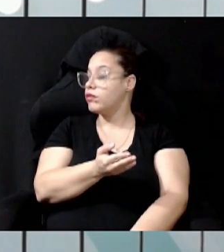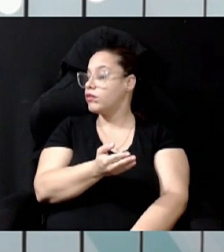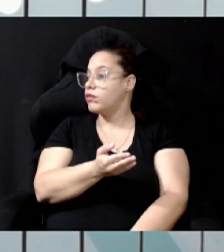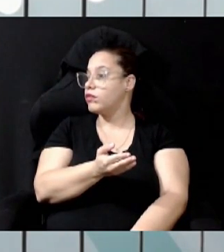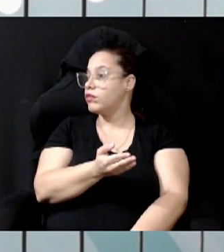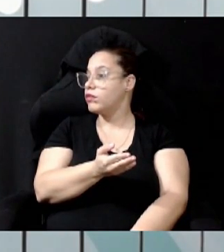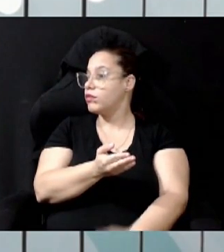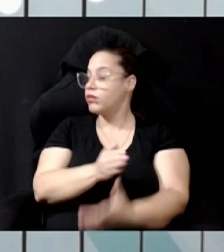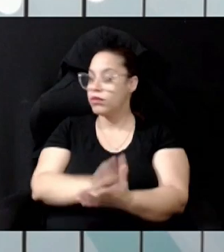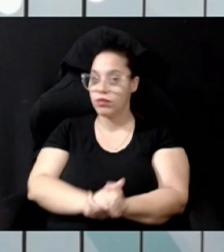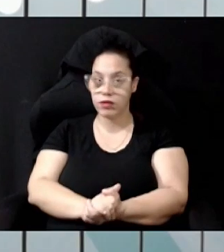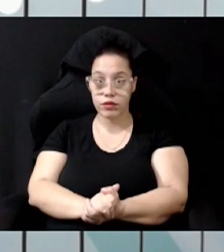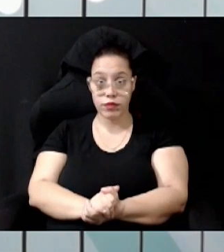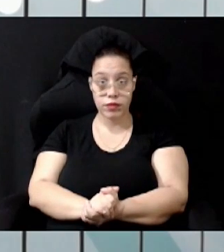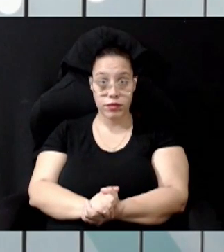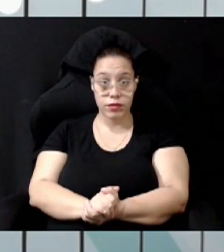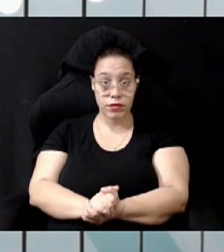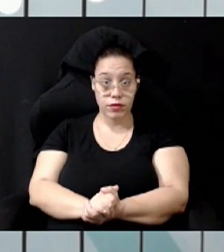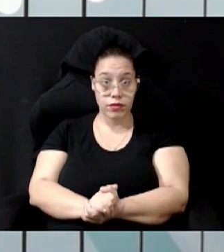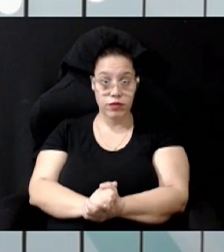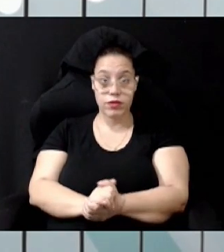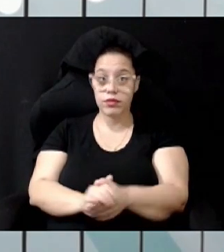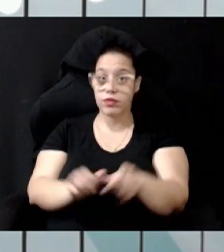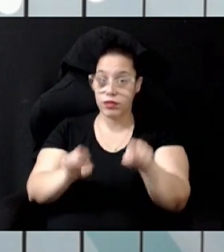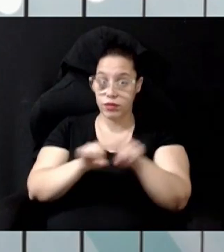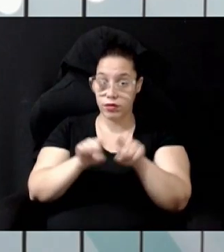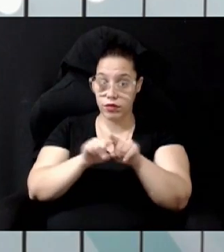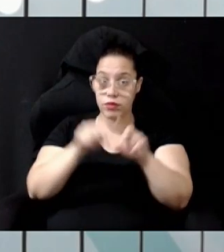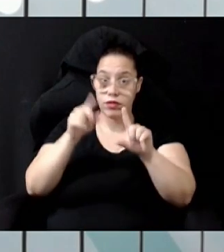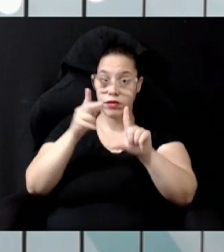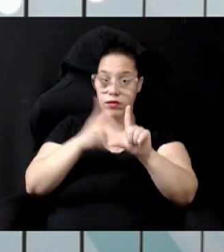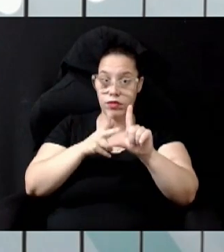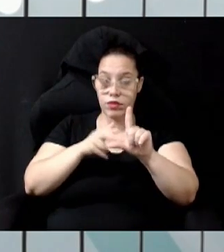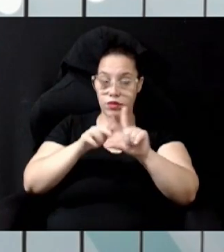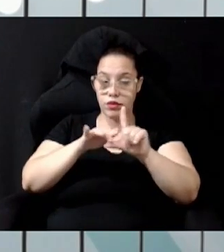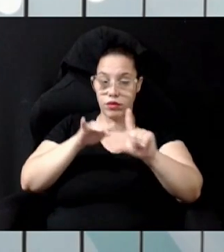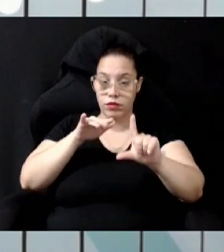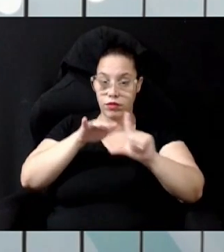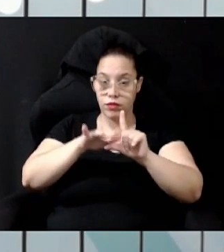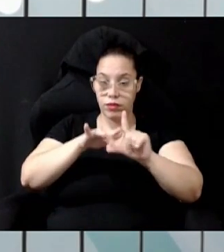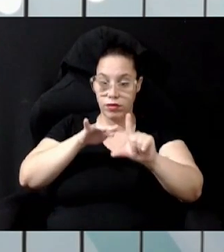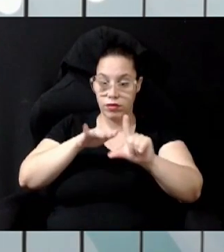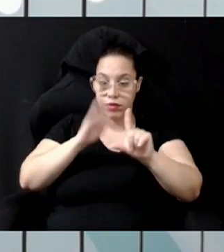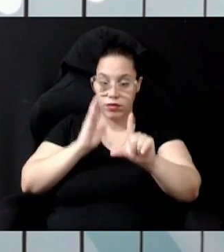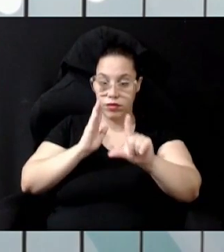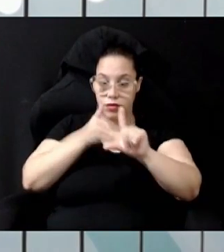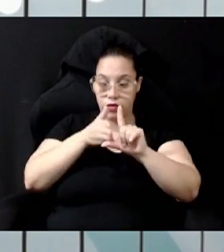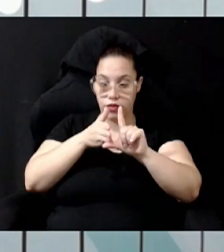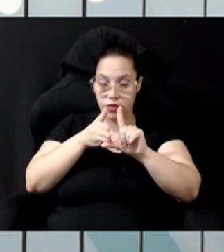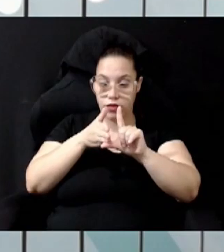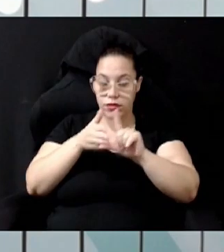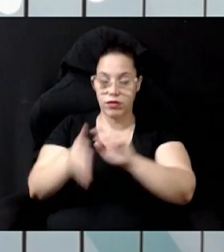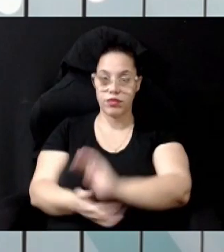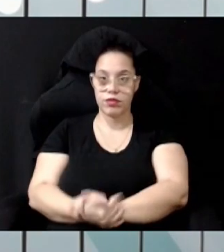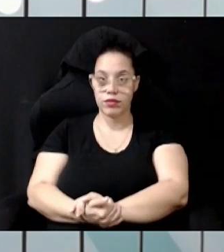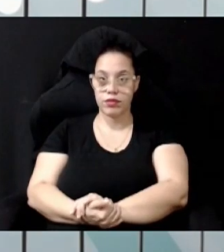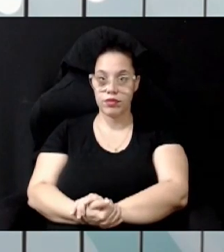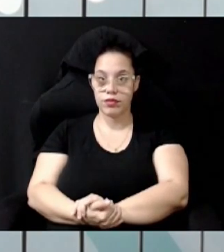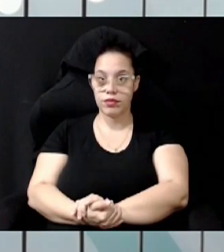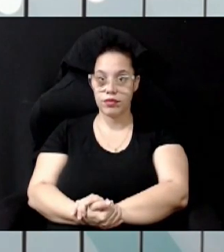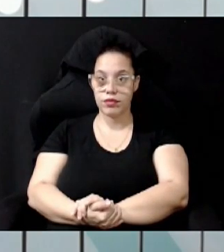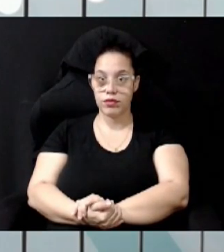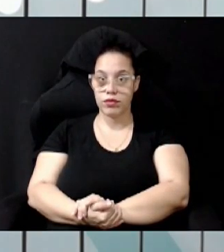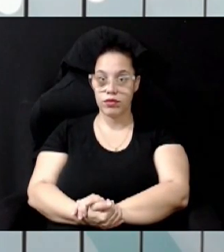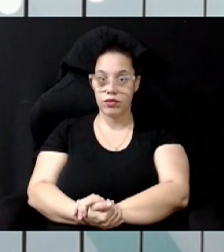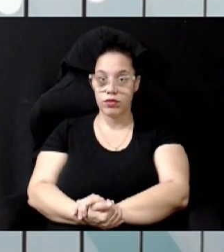978293776. Vai aparecer aí na sua tela também um QR Code para você acessar pelo celular.